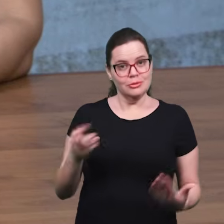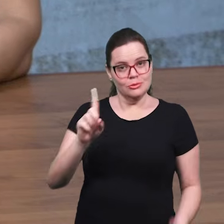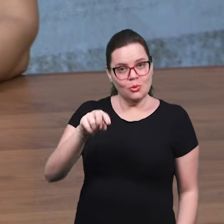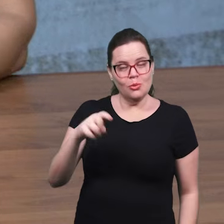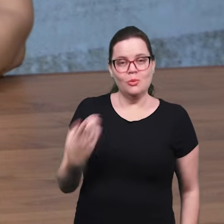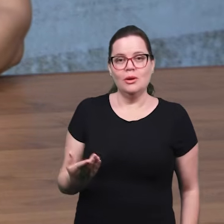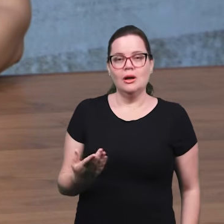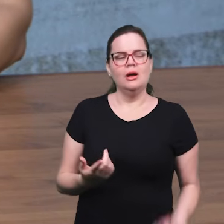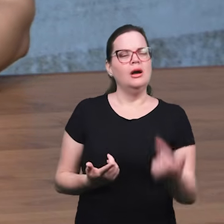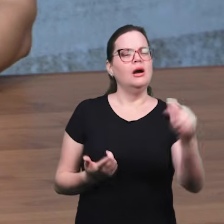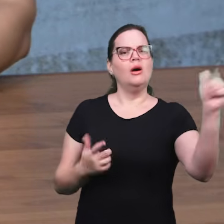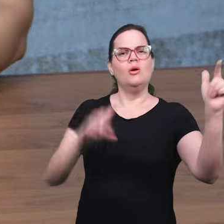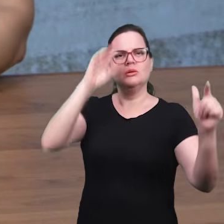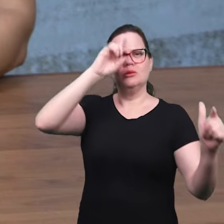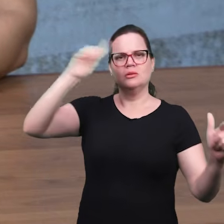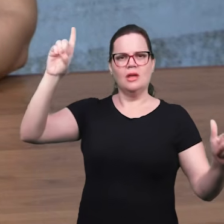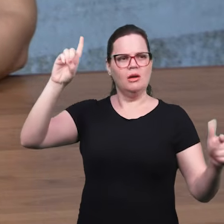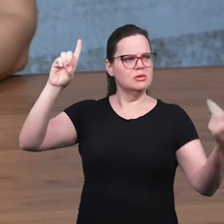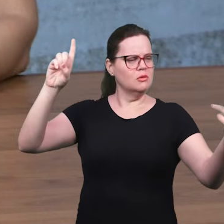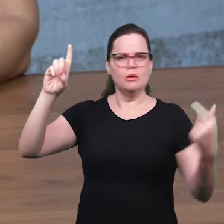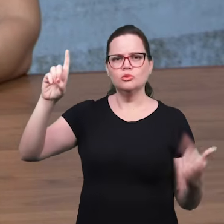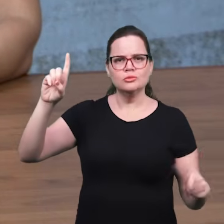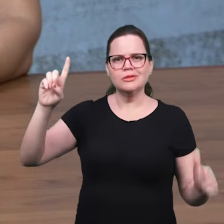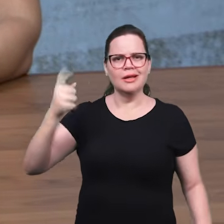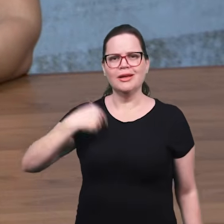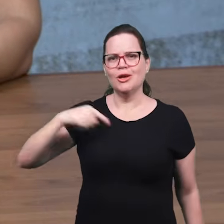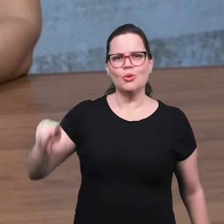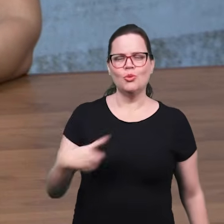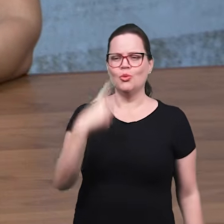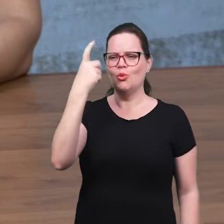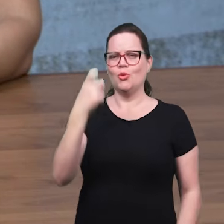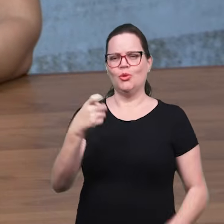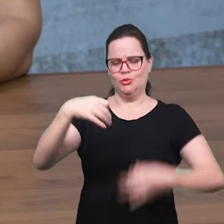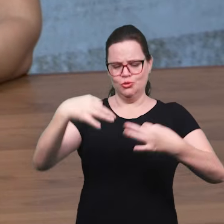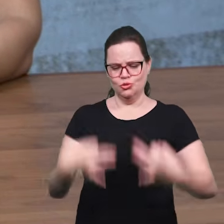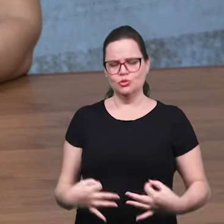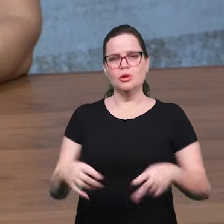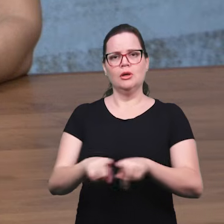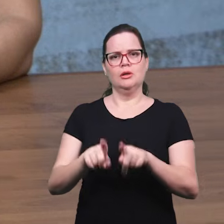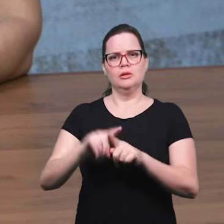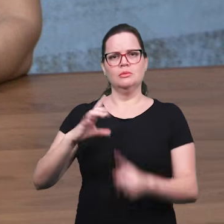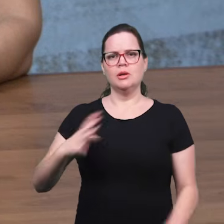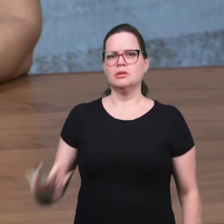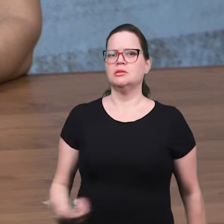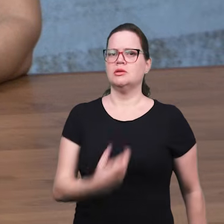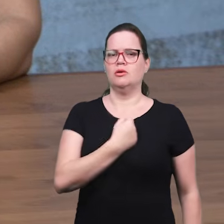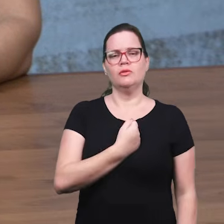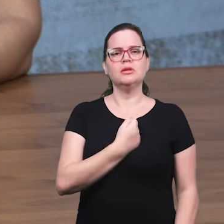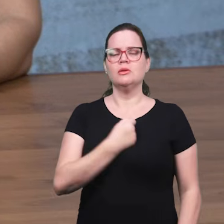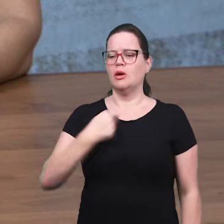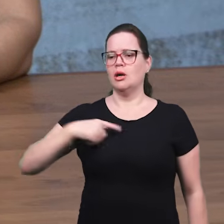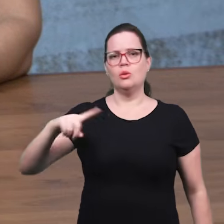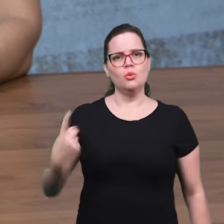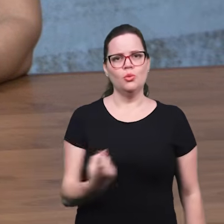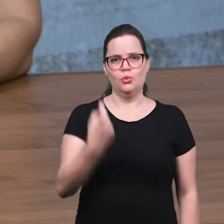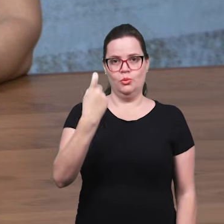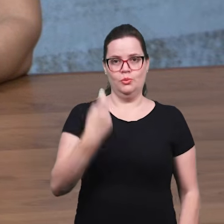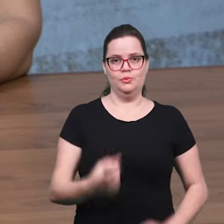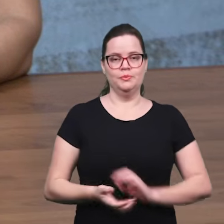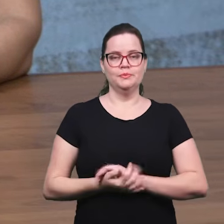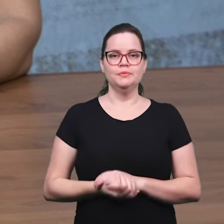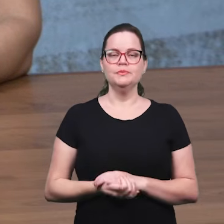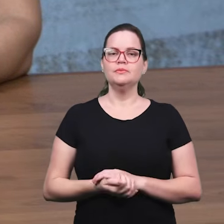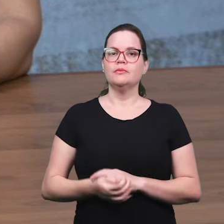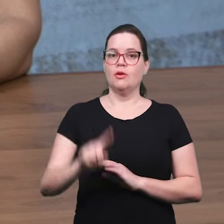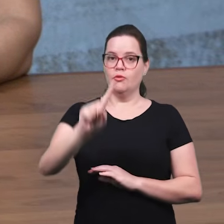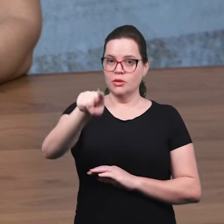não há outro Deus senão eu? Deus justo e salvador não há fora de mim.